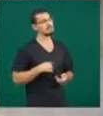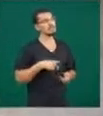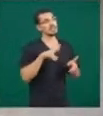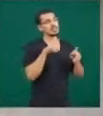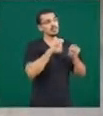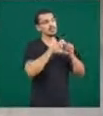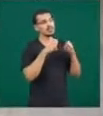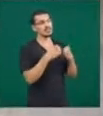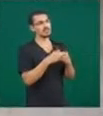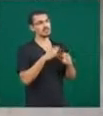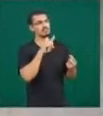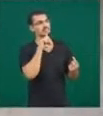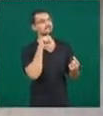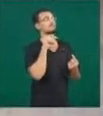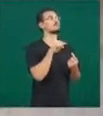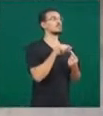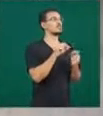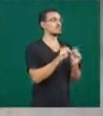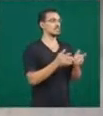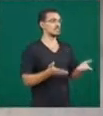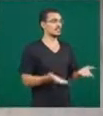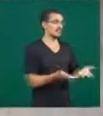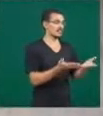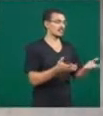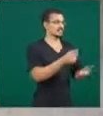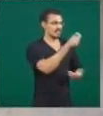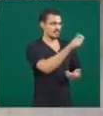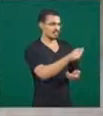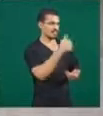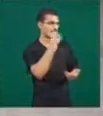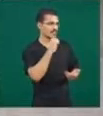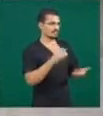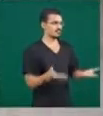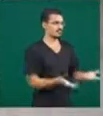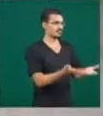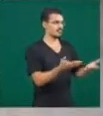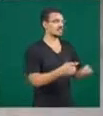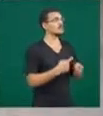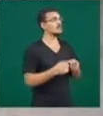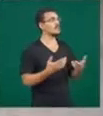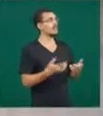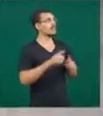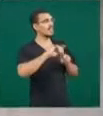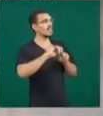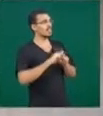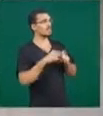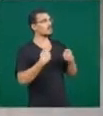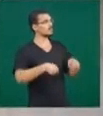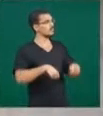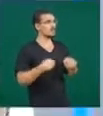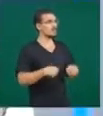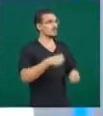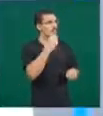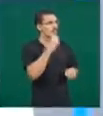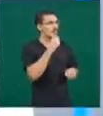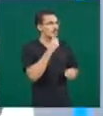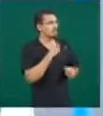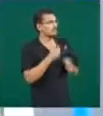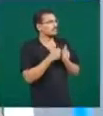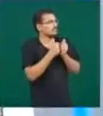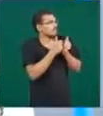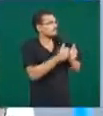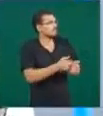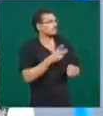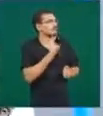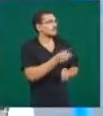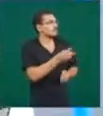específico, promovendo a mulher, é algo interessante, porque a gente percebe que nesse momento de crise, inclusive, a mulher ela é fundamental na nossa economia, não é mesmo? Sim, sem dúvida.